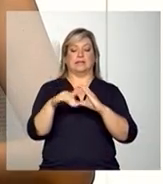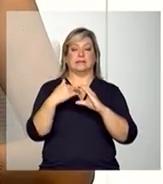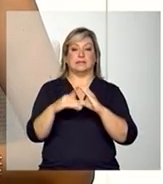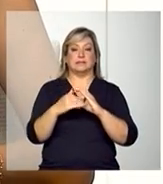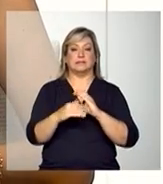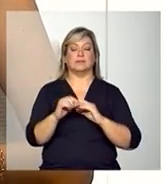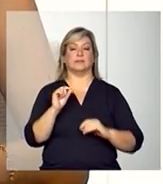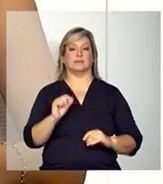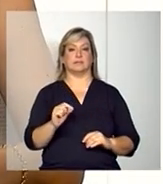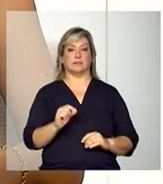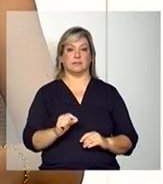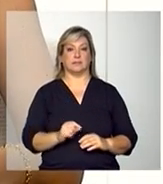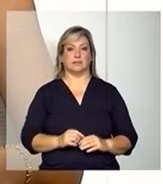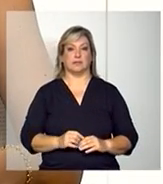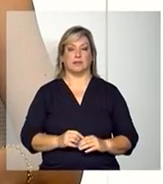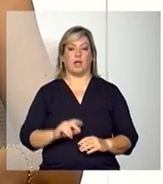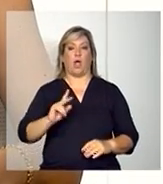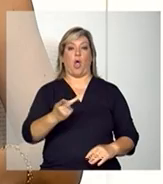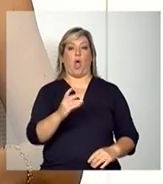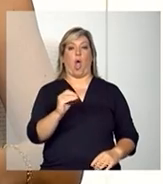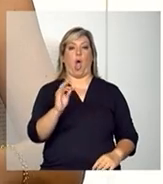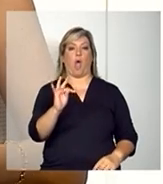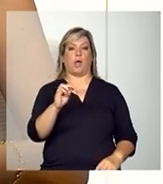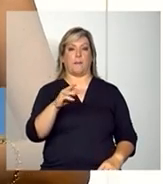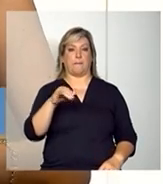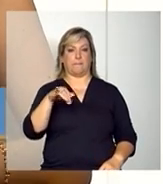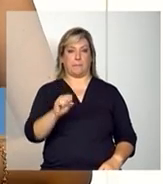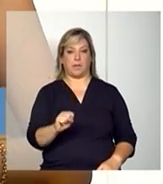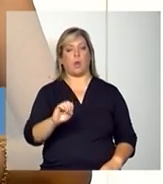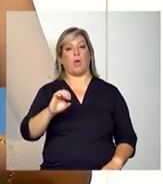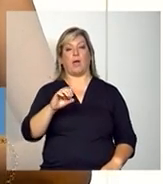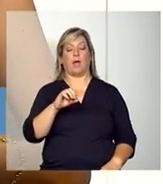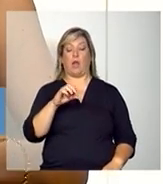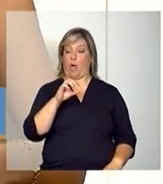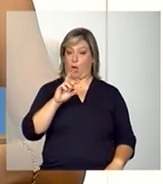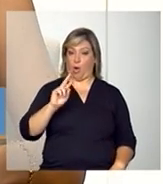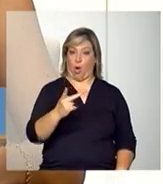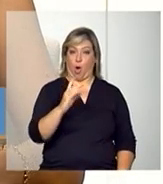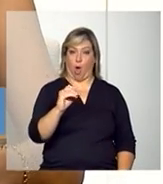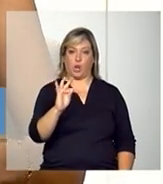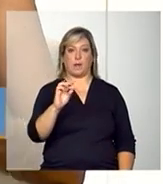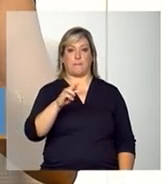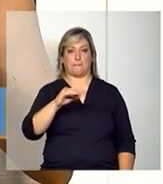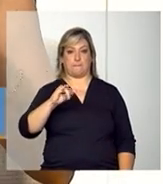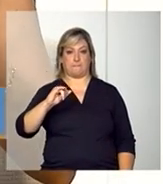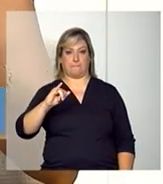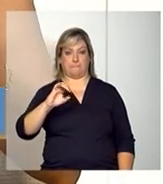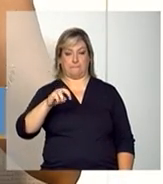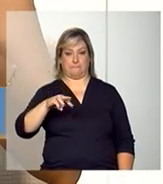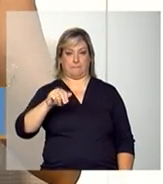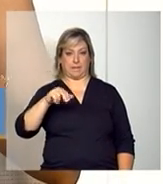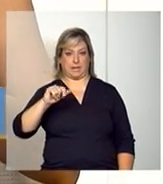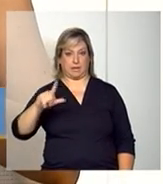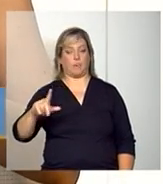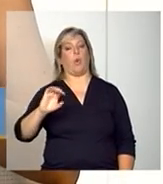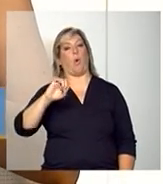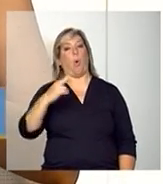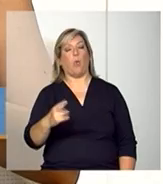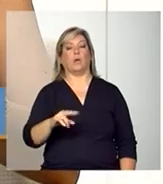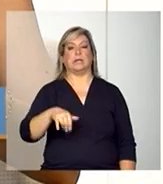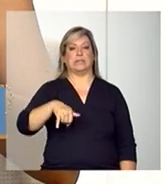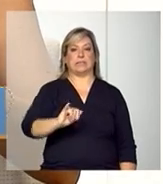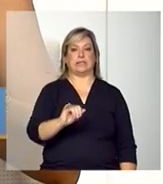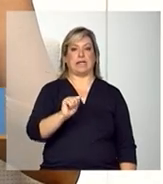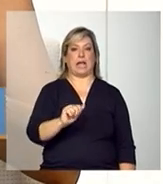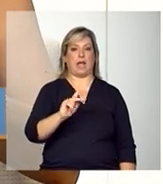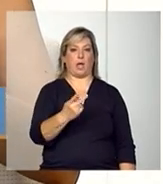do do Hotmail por exemplo ou yahu que em muitos casos eles entendem os e-mails do ministério